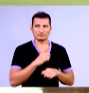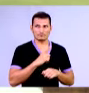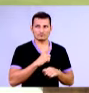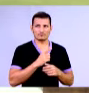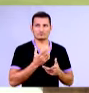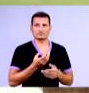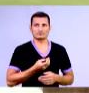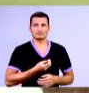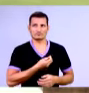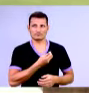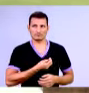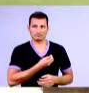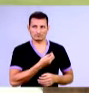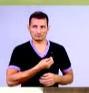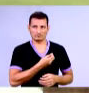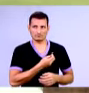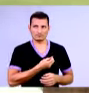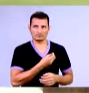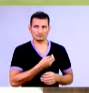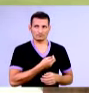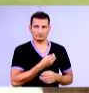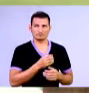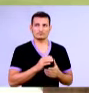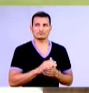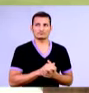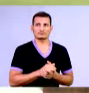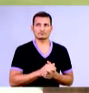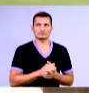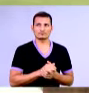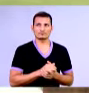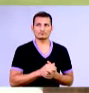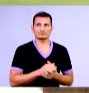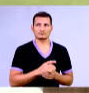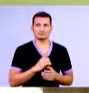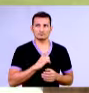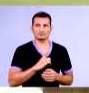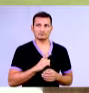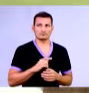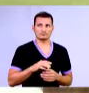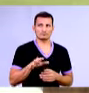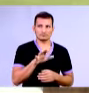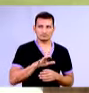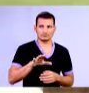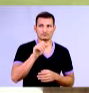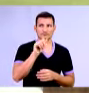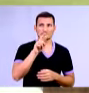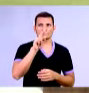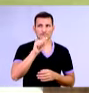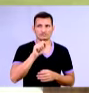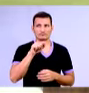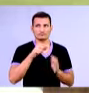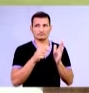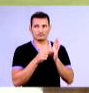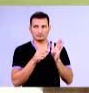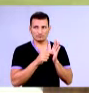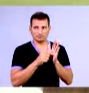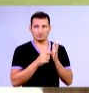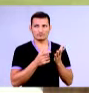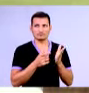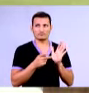transmissão ao vivo pela televisão, com o ambiente de vídeo. Nós temos nosso ambiente AVA, que é uma ferramenta, uma aplicação voltada para essa